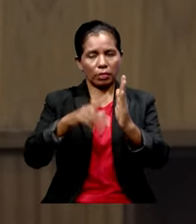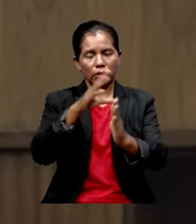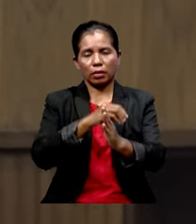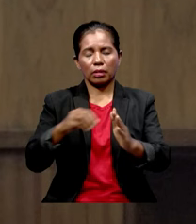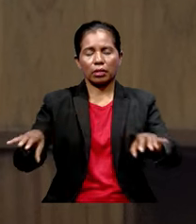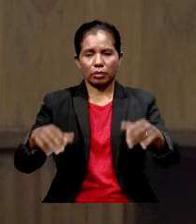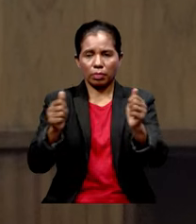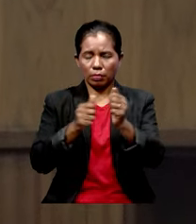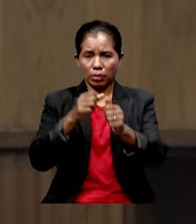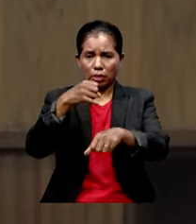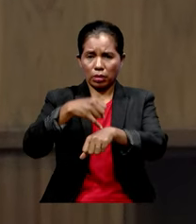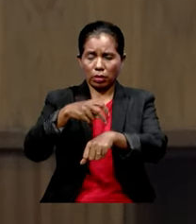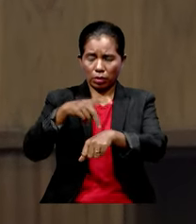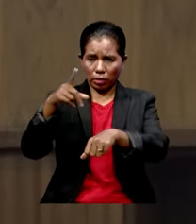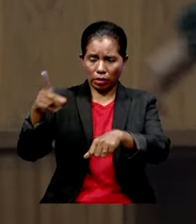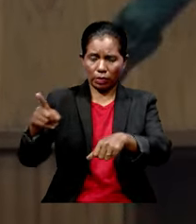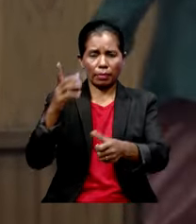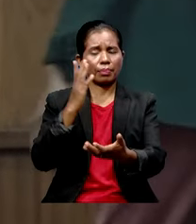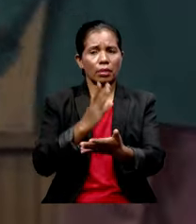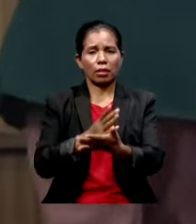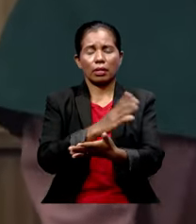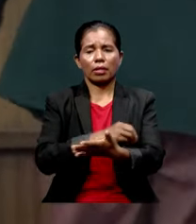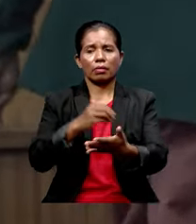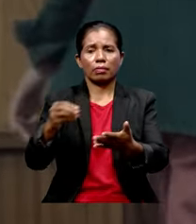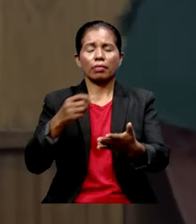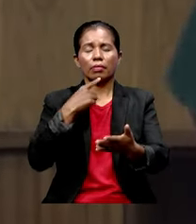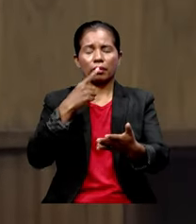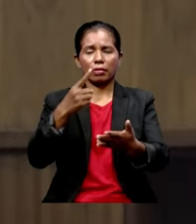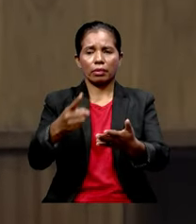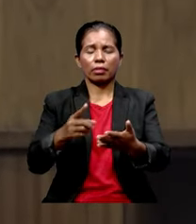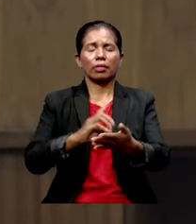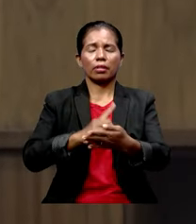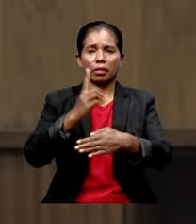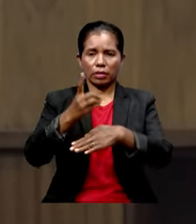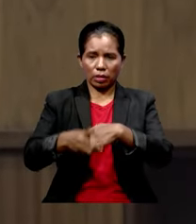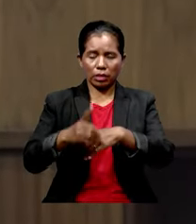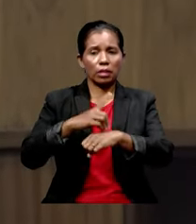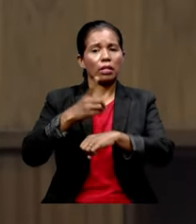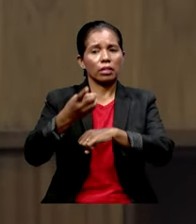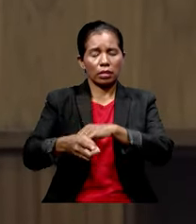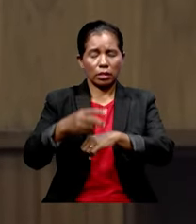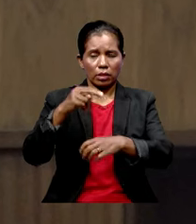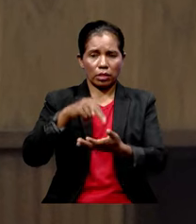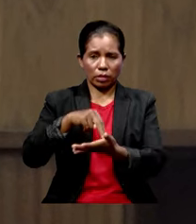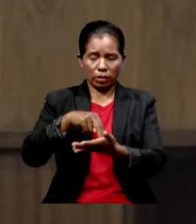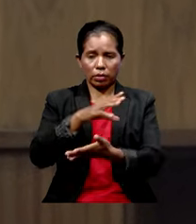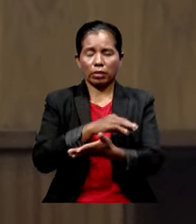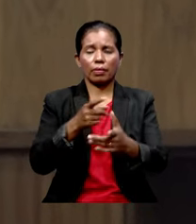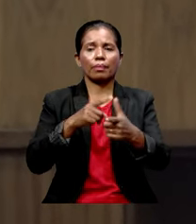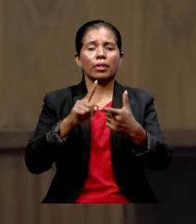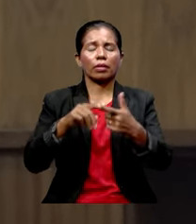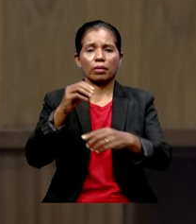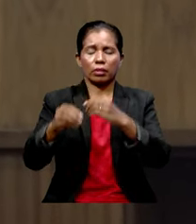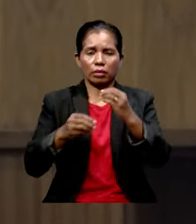regional e internacional para a prevenção e mitigação de desastres naturais, reconhecendo que